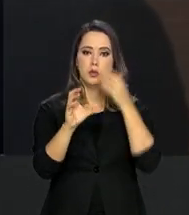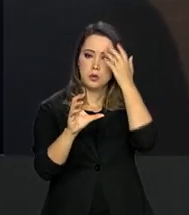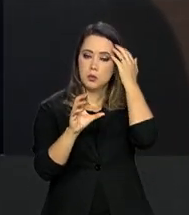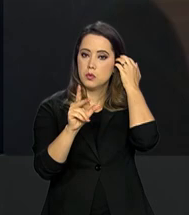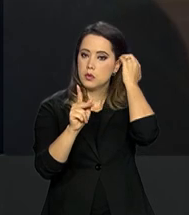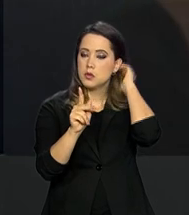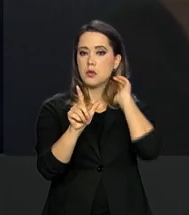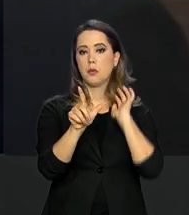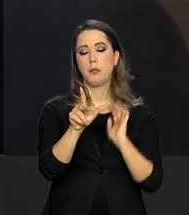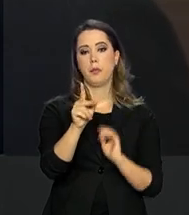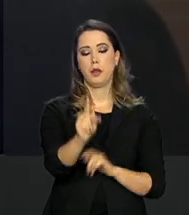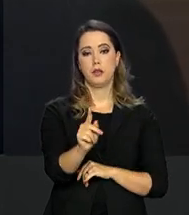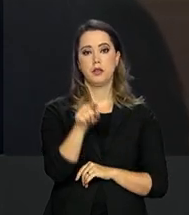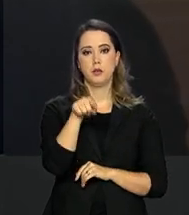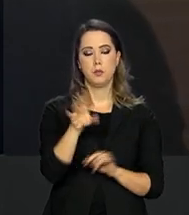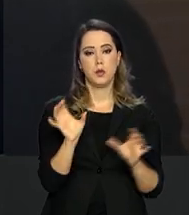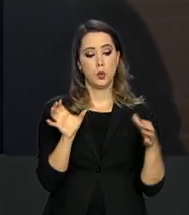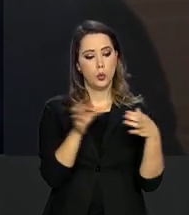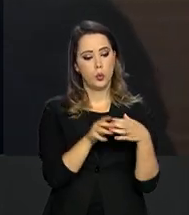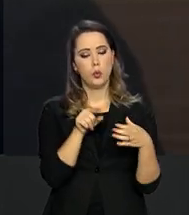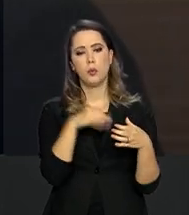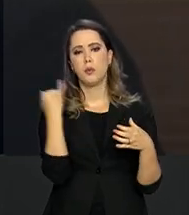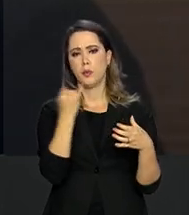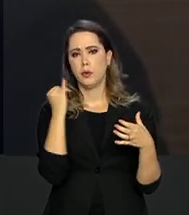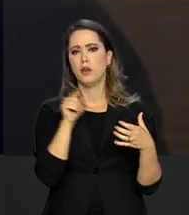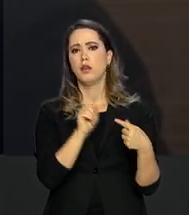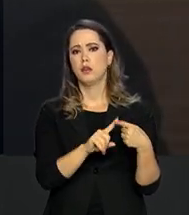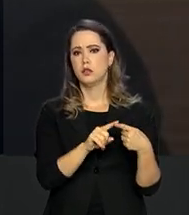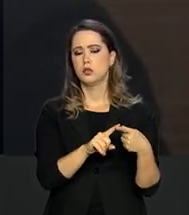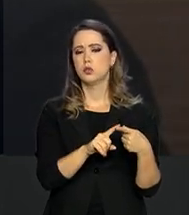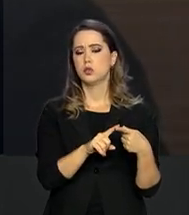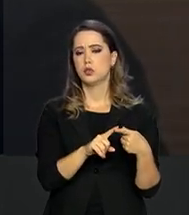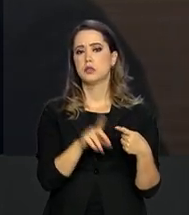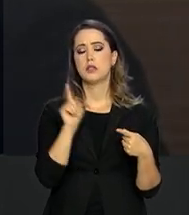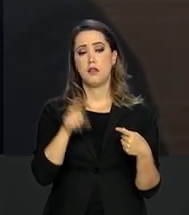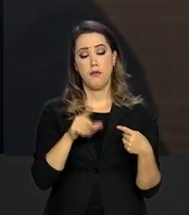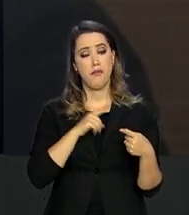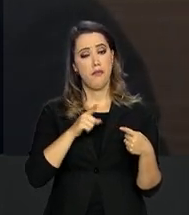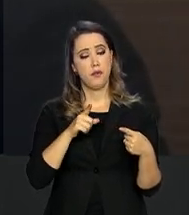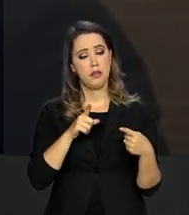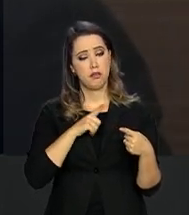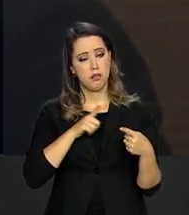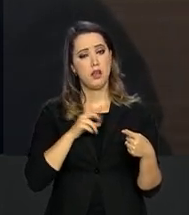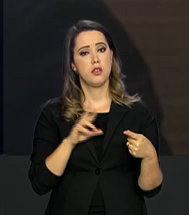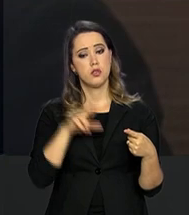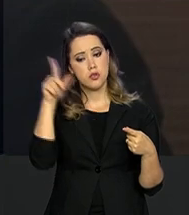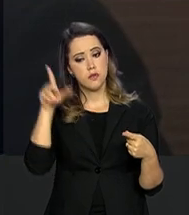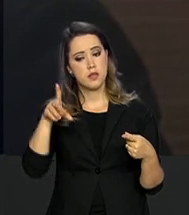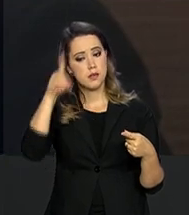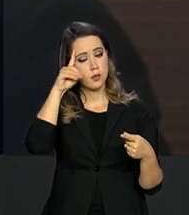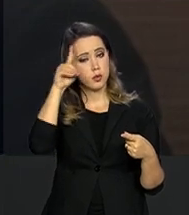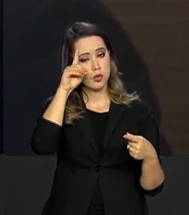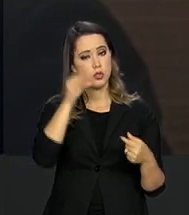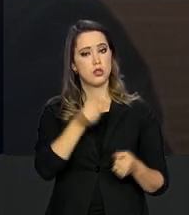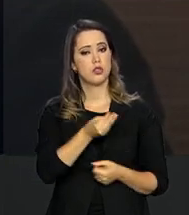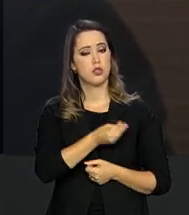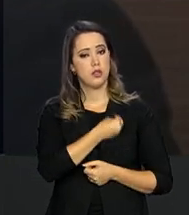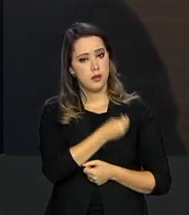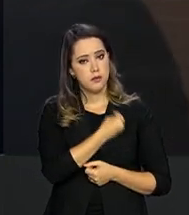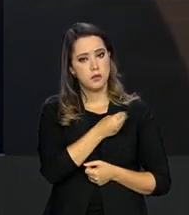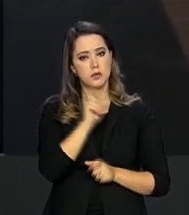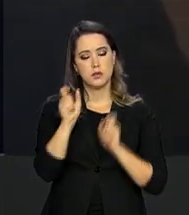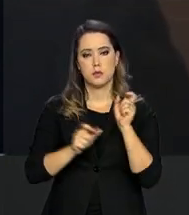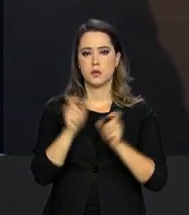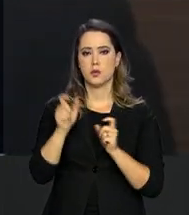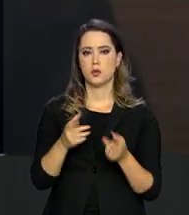torno de áreas concretas que na verdade fazem a diferença no dia a dia das pessoas não bastam palavras é preciso ação